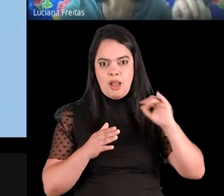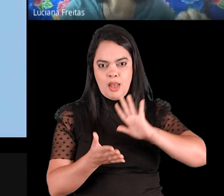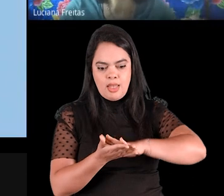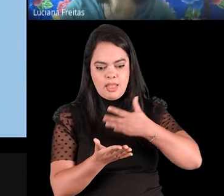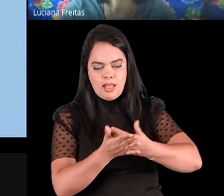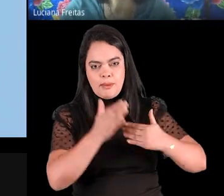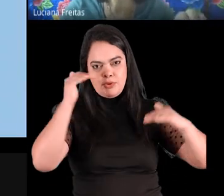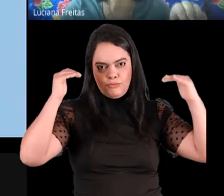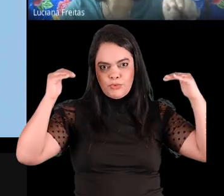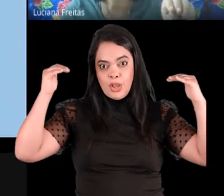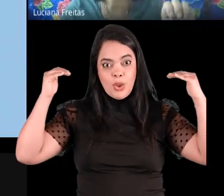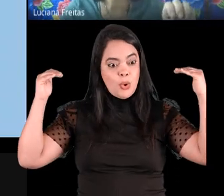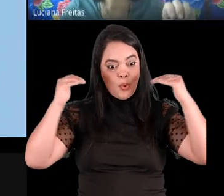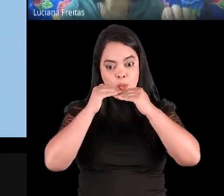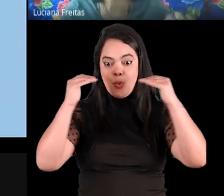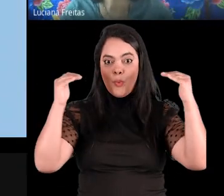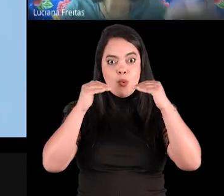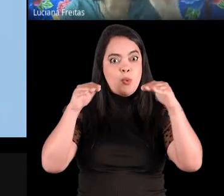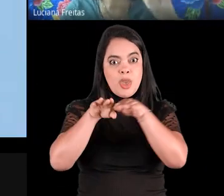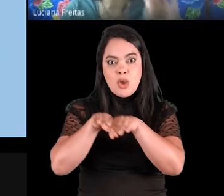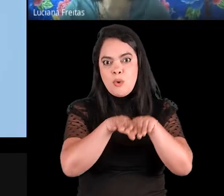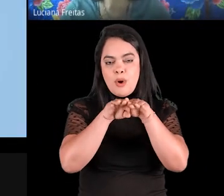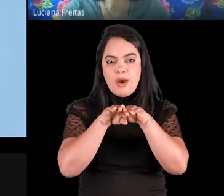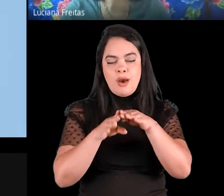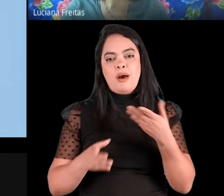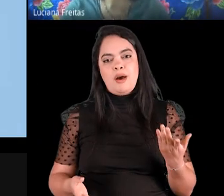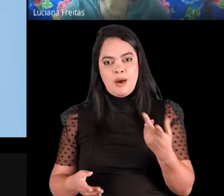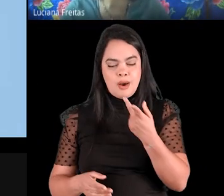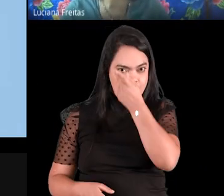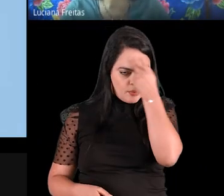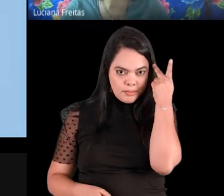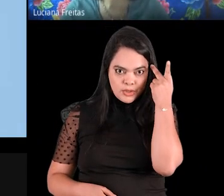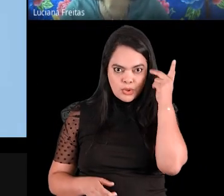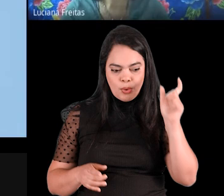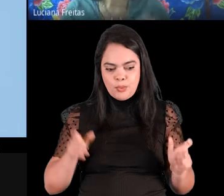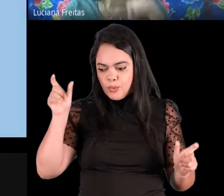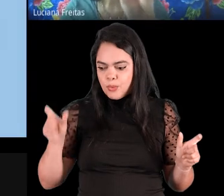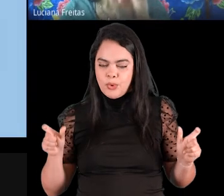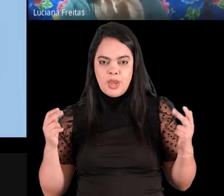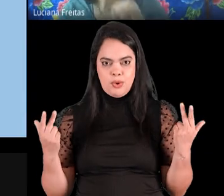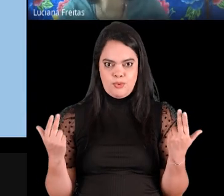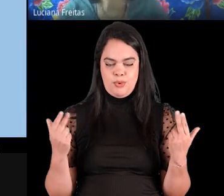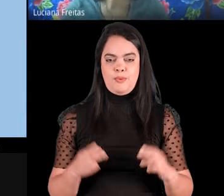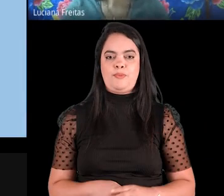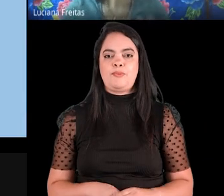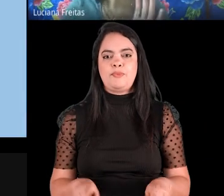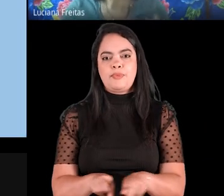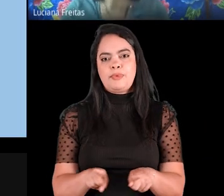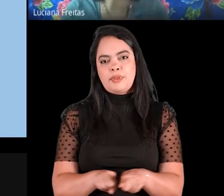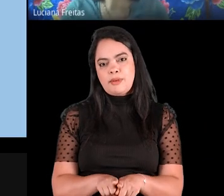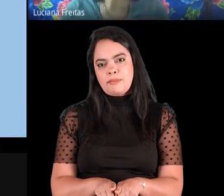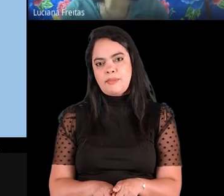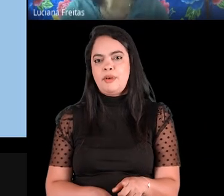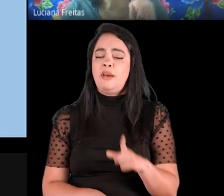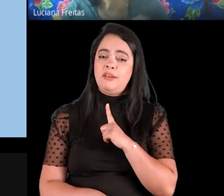O rapaz está interpretando ali uma reportagem do mesmo tamanho que a pessoa que está falando. E ali no meio está